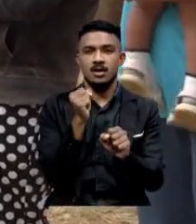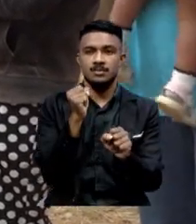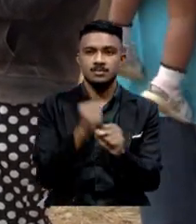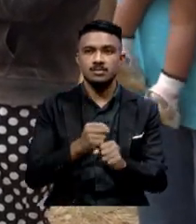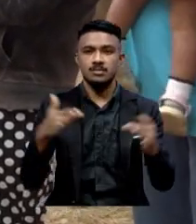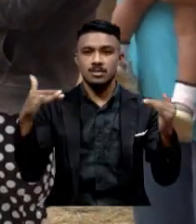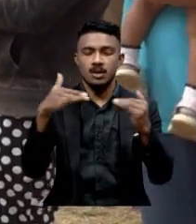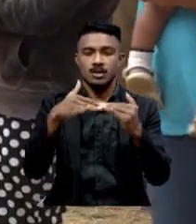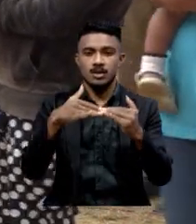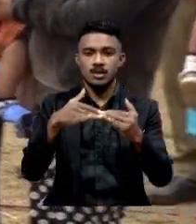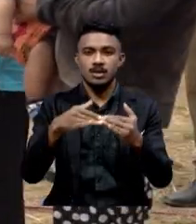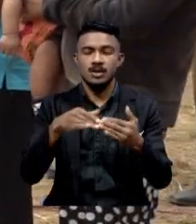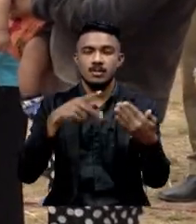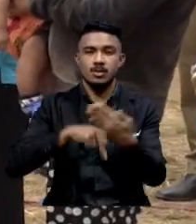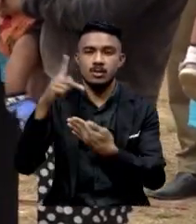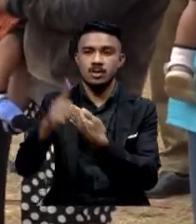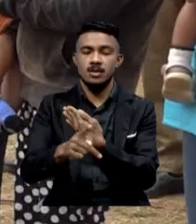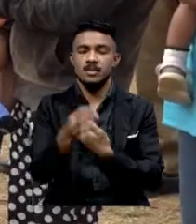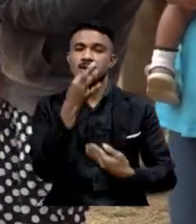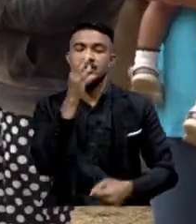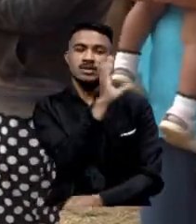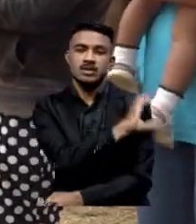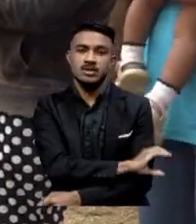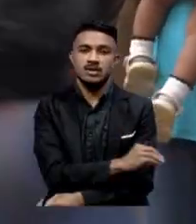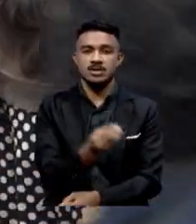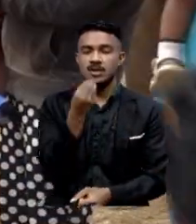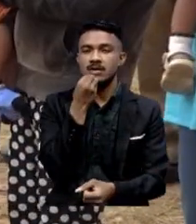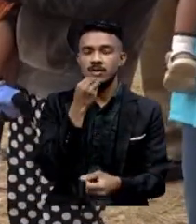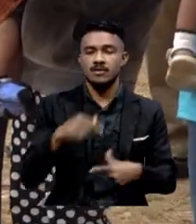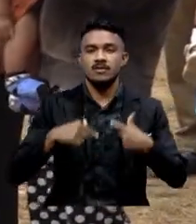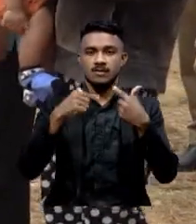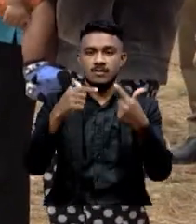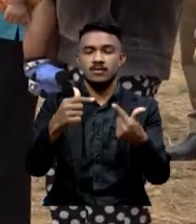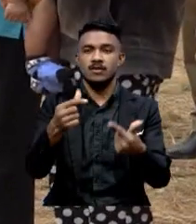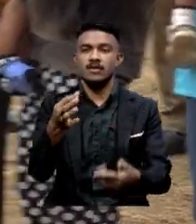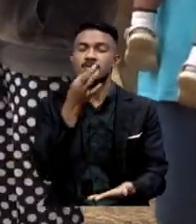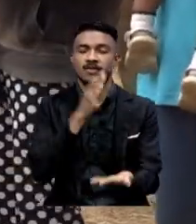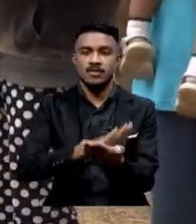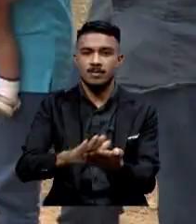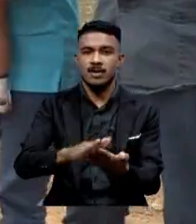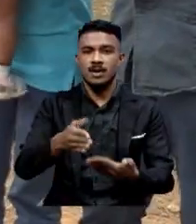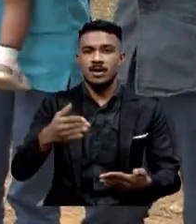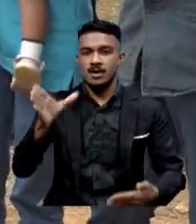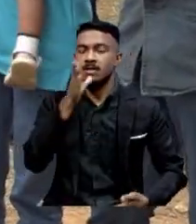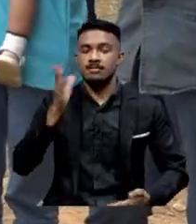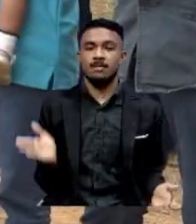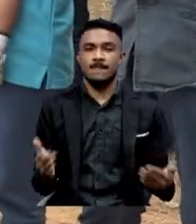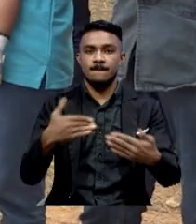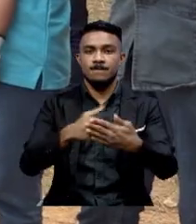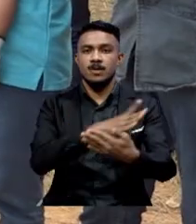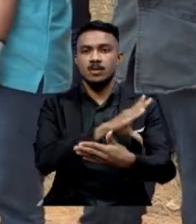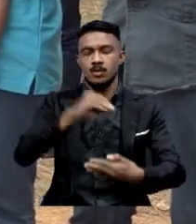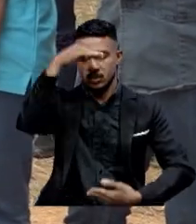ba programa nutrição no segurança alimentar, no oferece mos aihan nutritivo ba inan isin rua, no inan